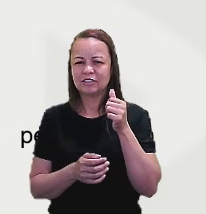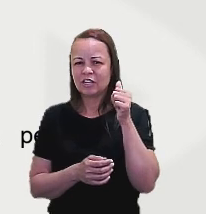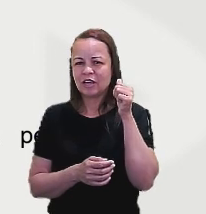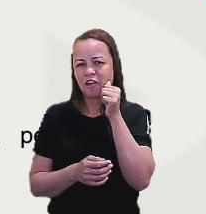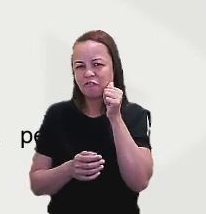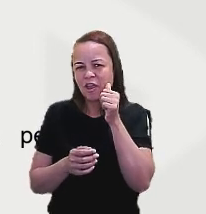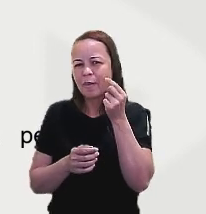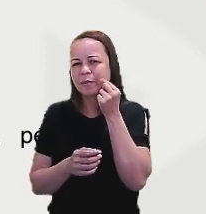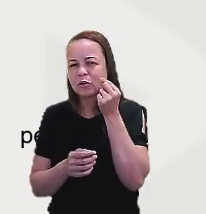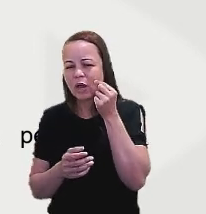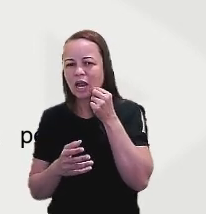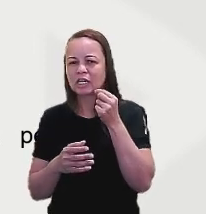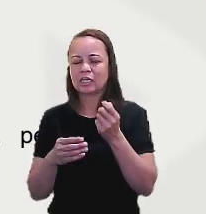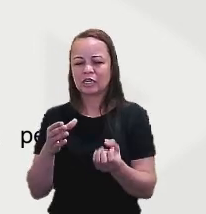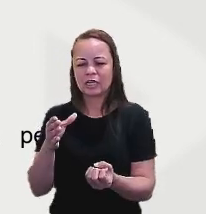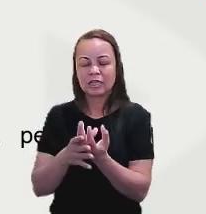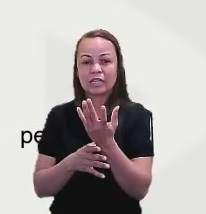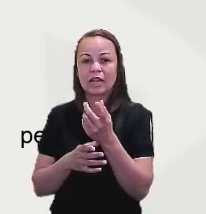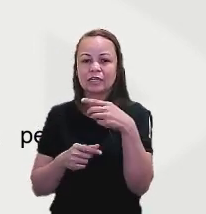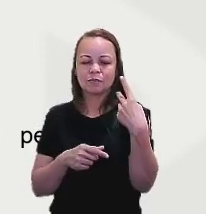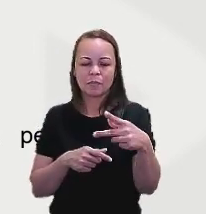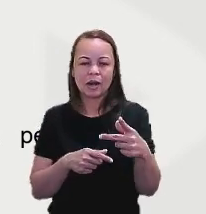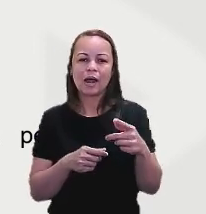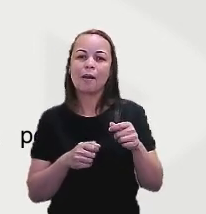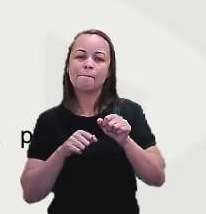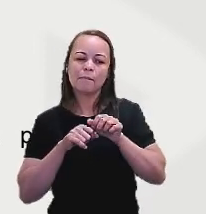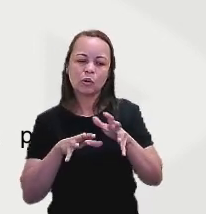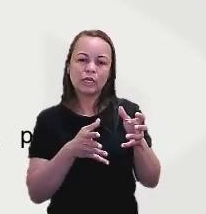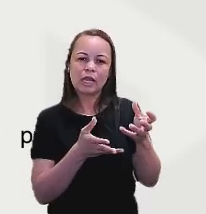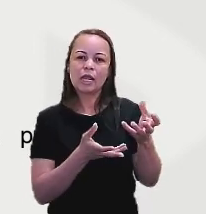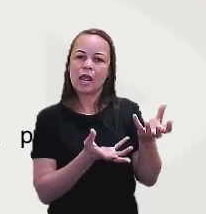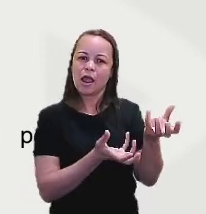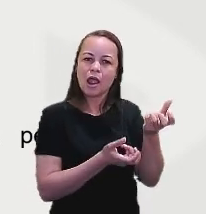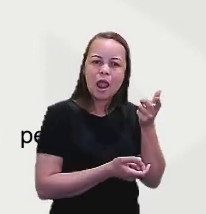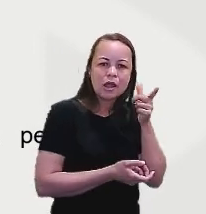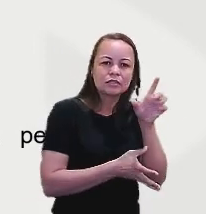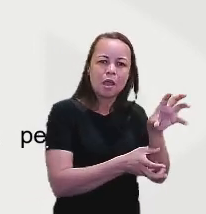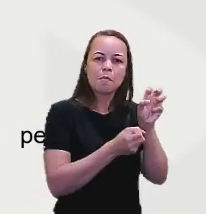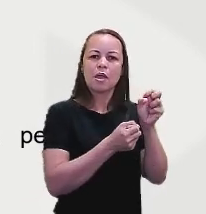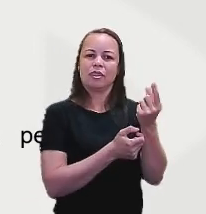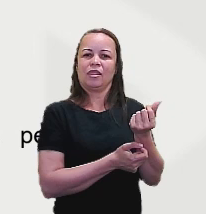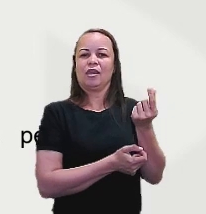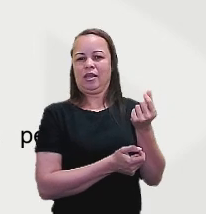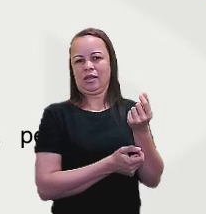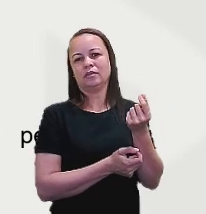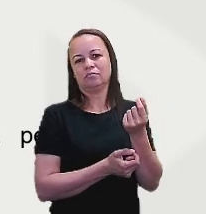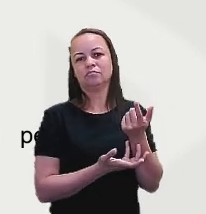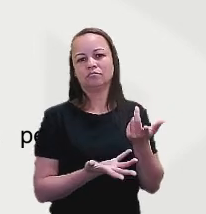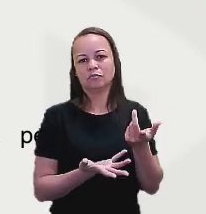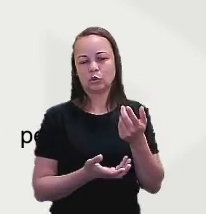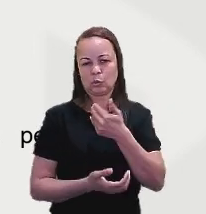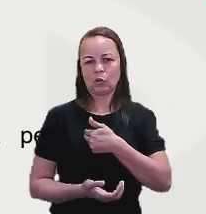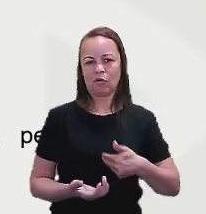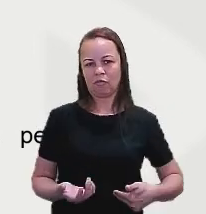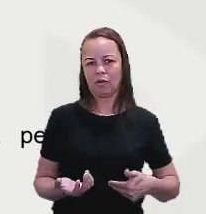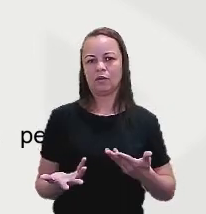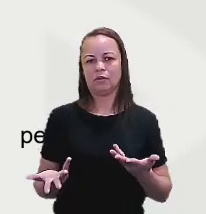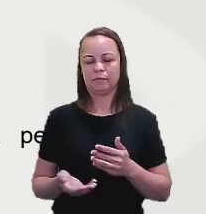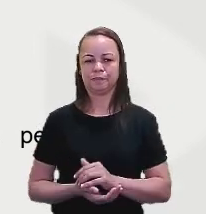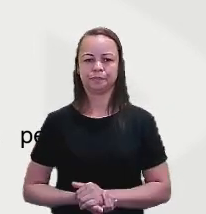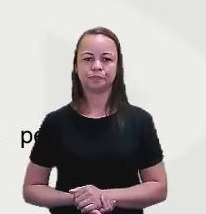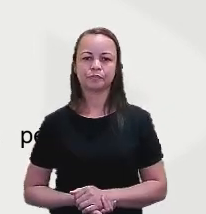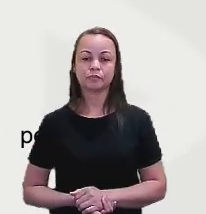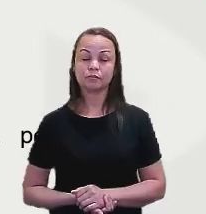quantos ratos eles não iriam ter para poder receber dinheiro do governo, né? Aquela troca. Sendo que